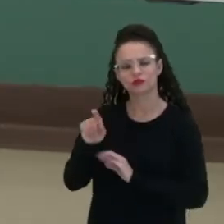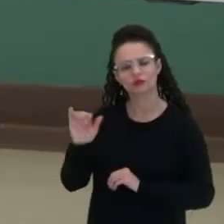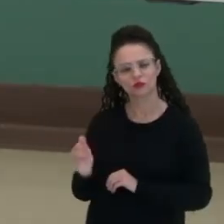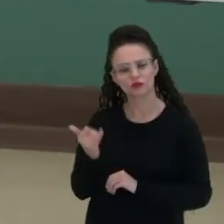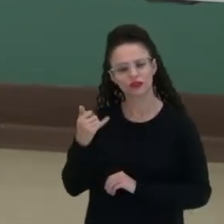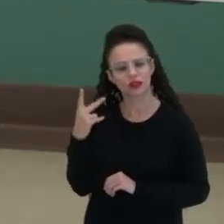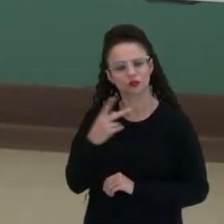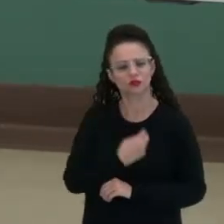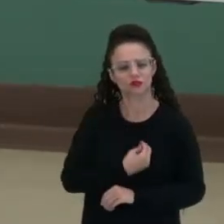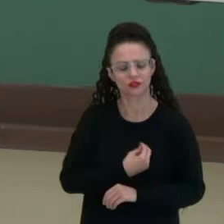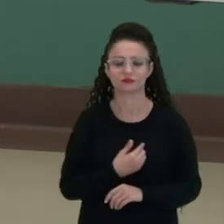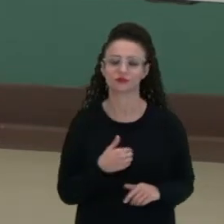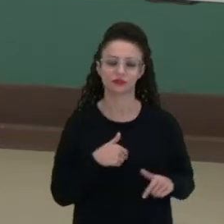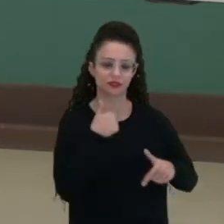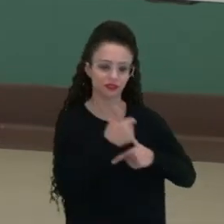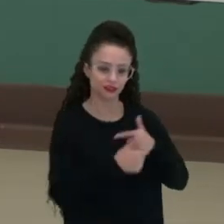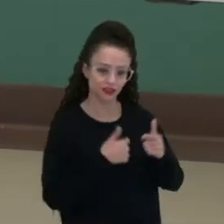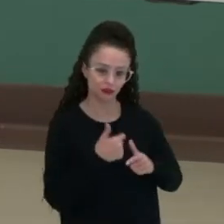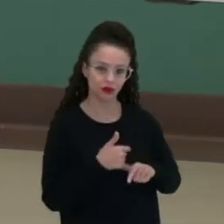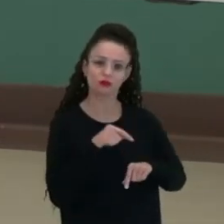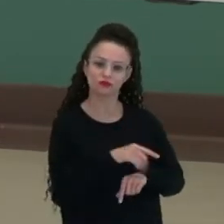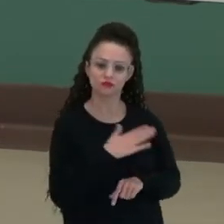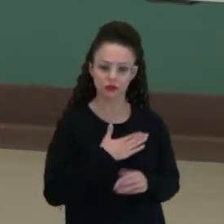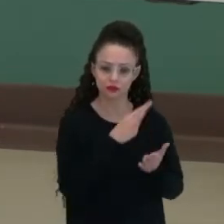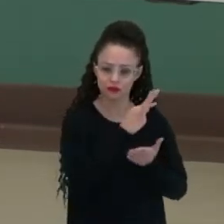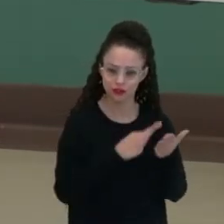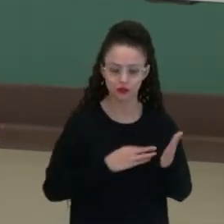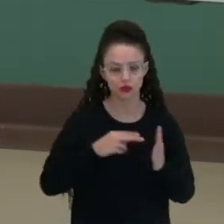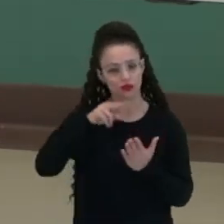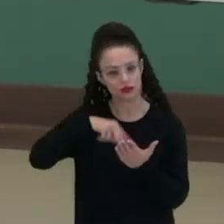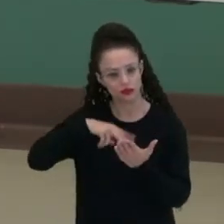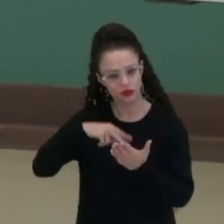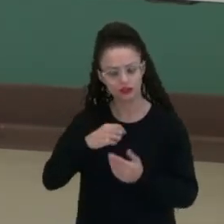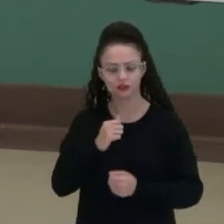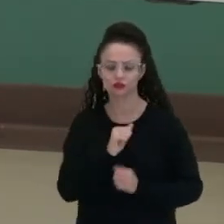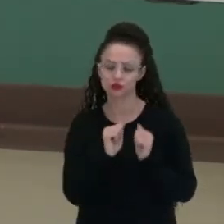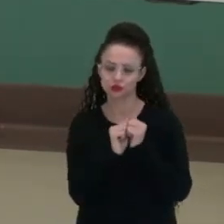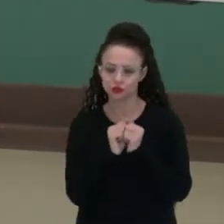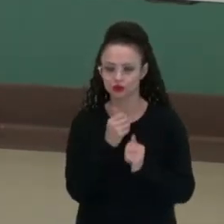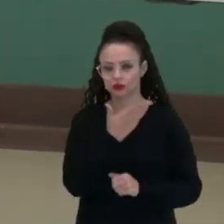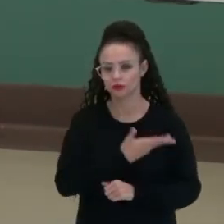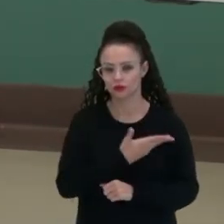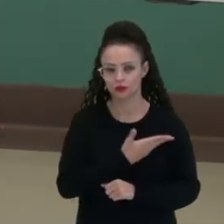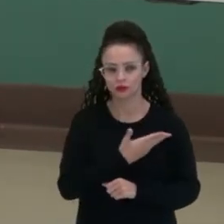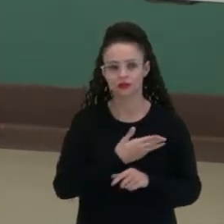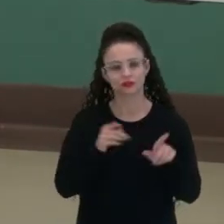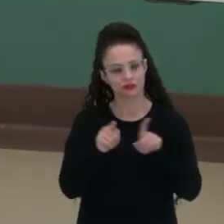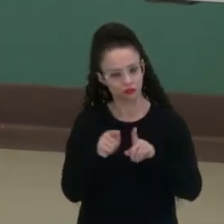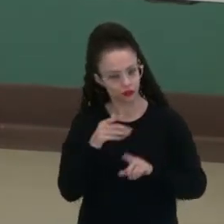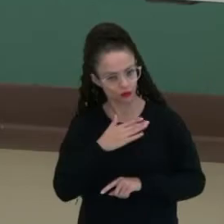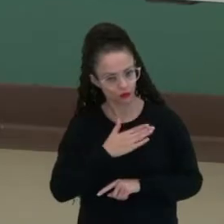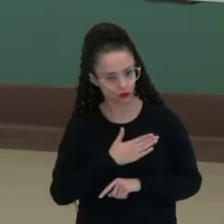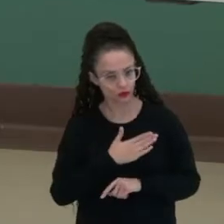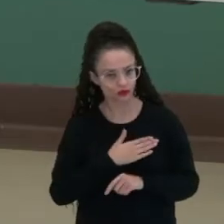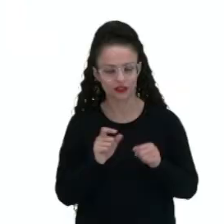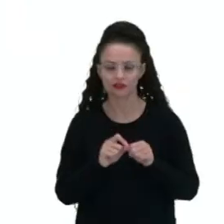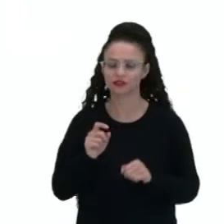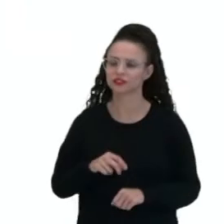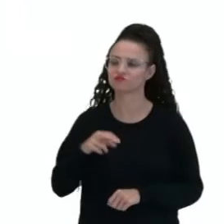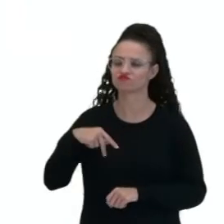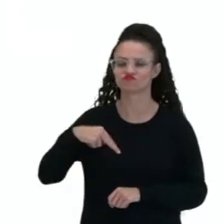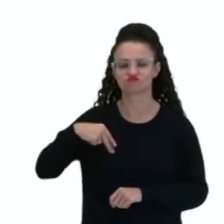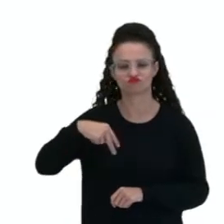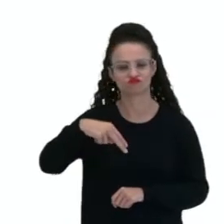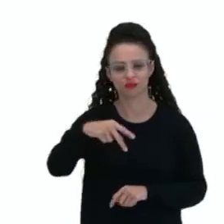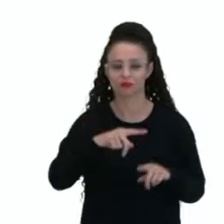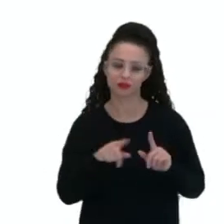aproveitá-los? Trabalhando nos meus textos, lendo, estando com os amigos. Também gostava muito de fazer caminhadas, mas